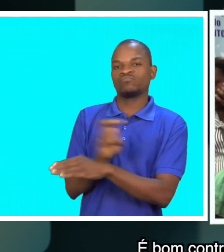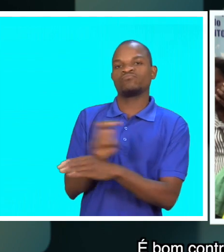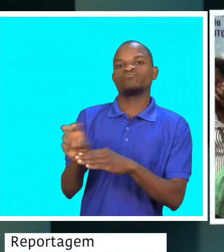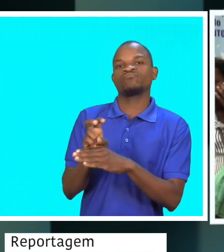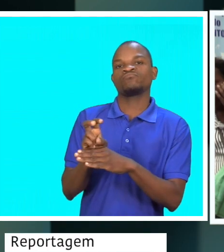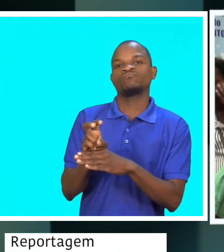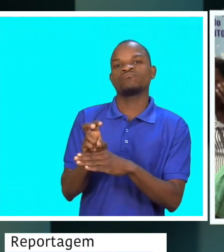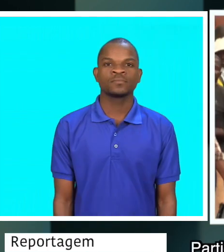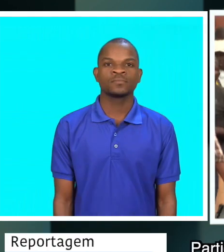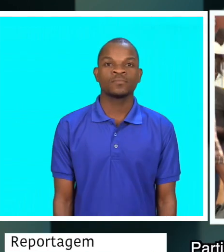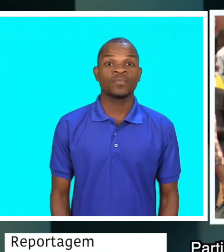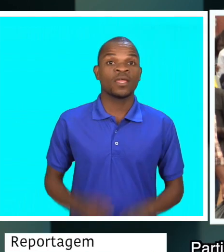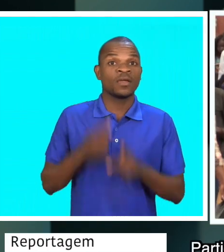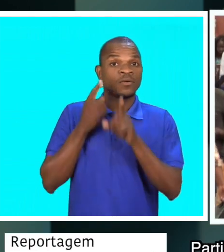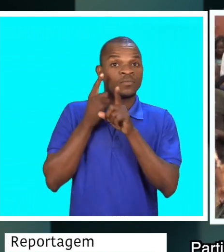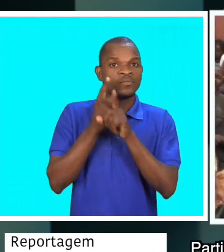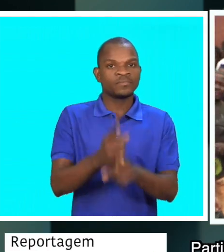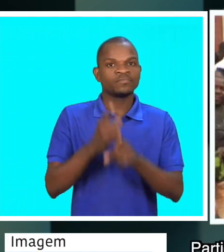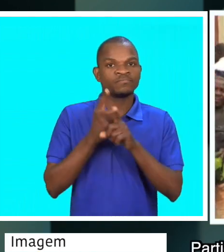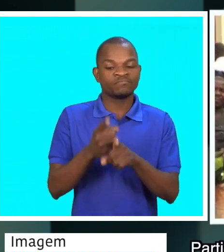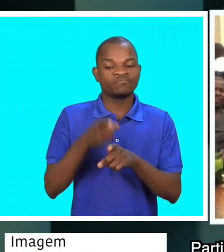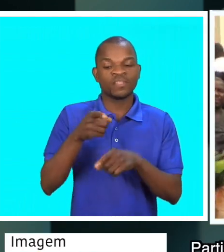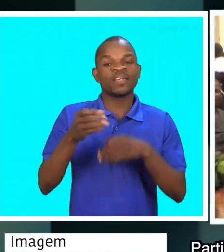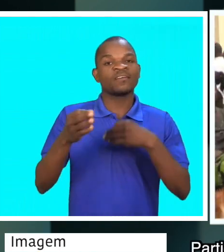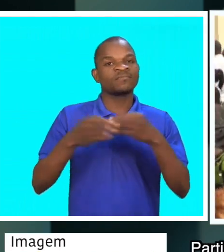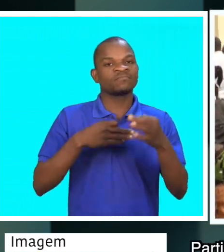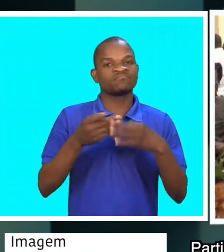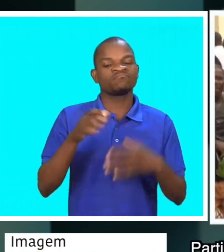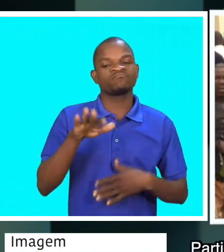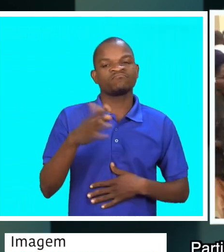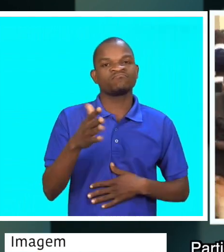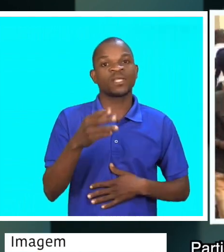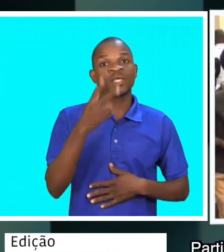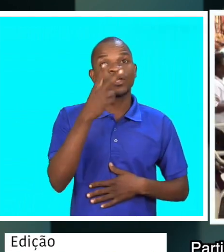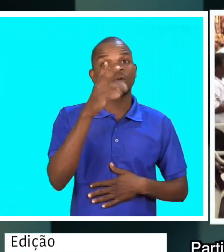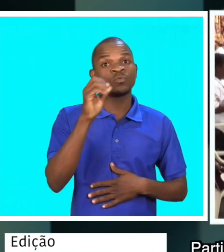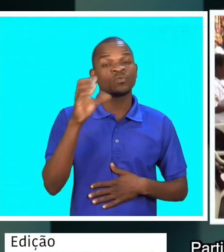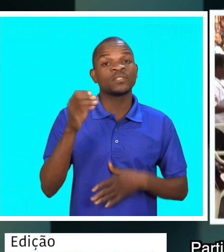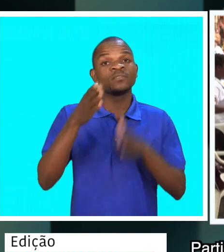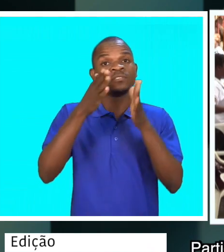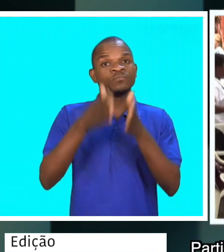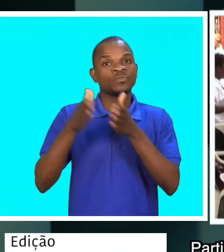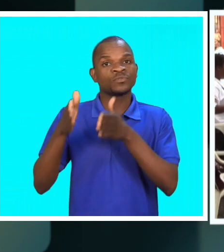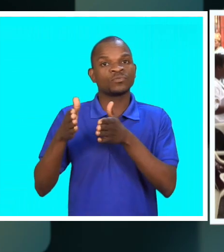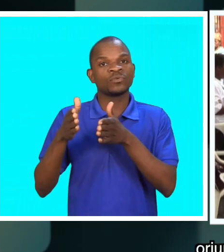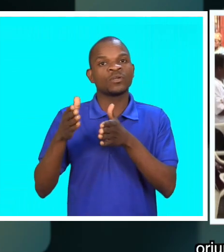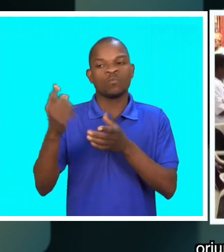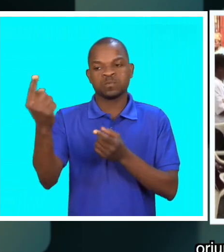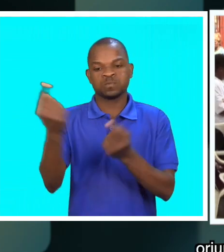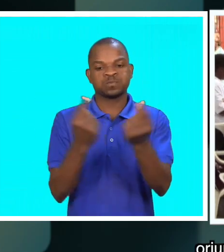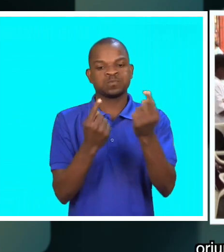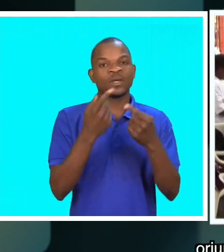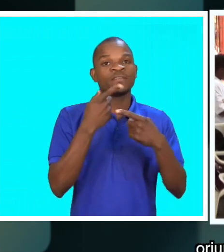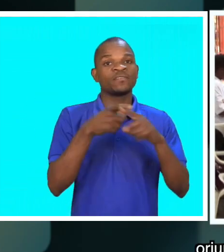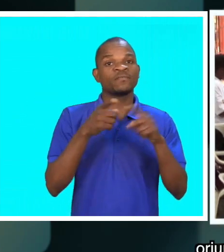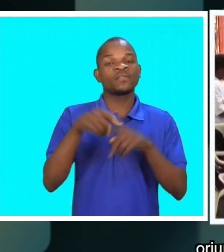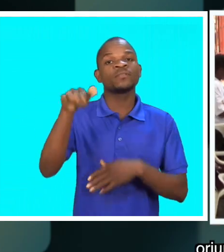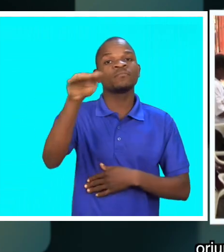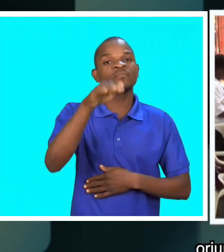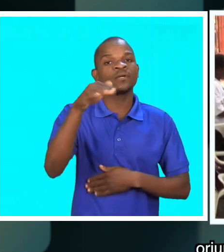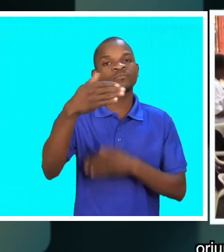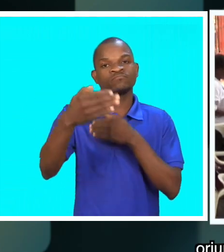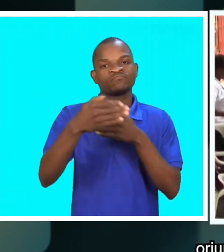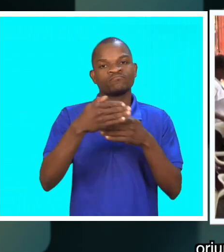poder melhor prevenir. Como participaram na feira, cerca de 200 pessoas oriundas dos